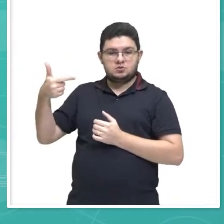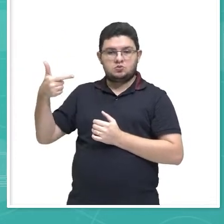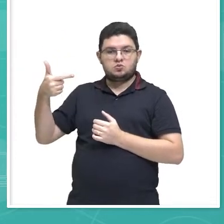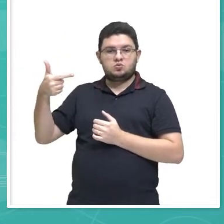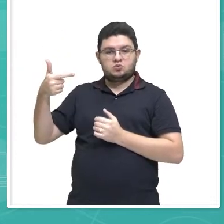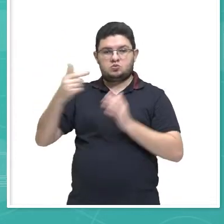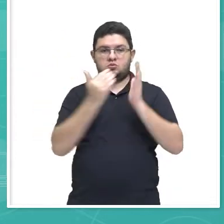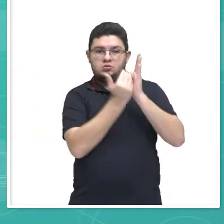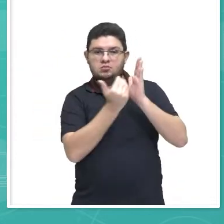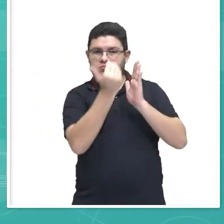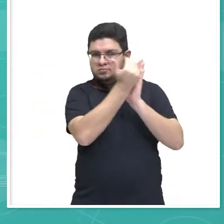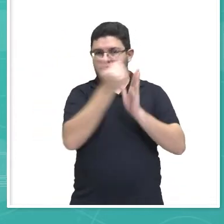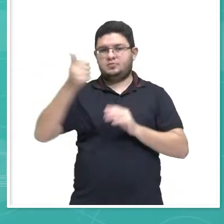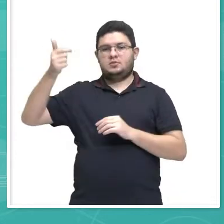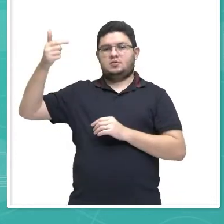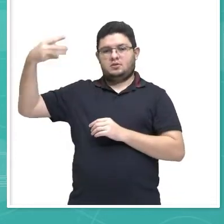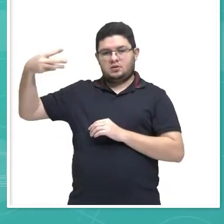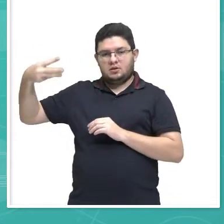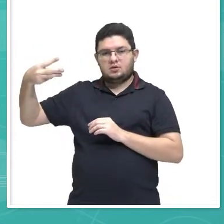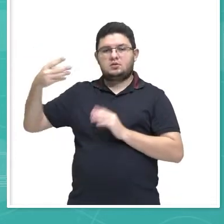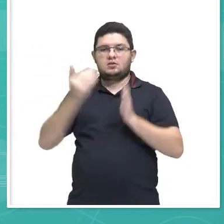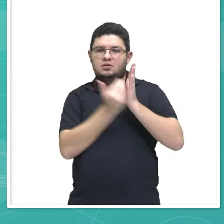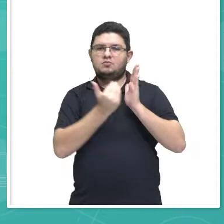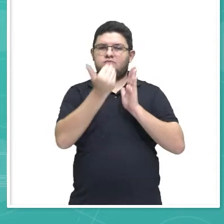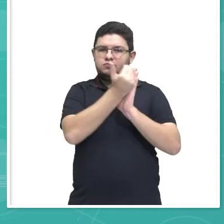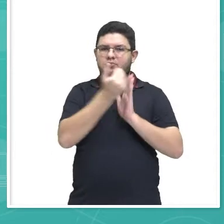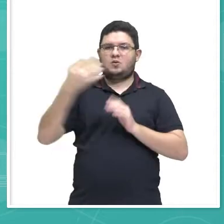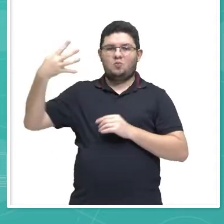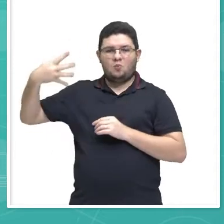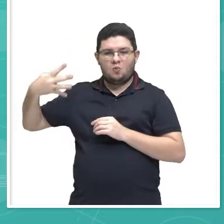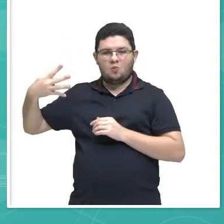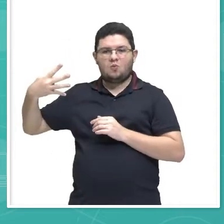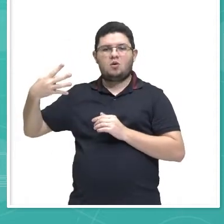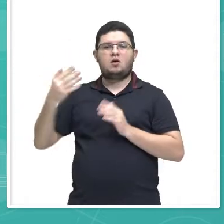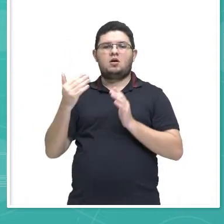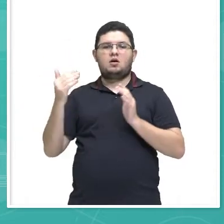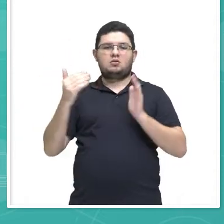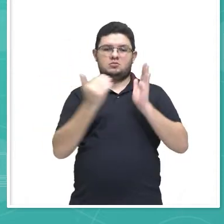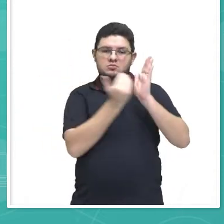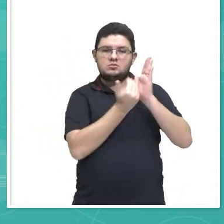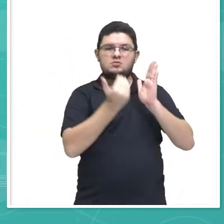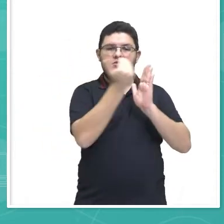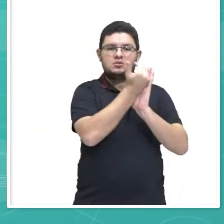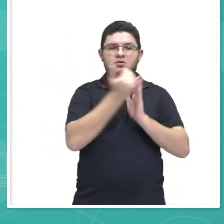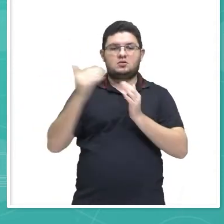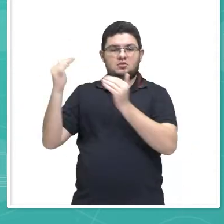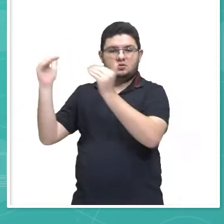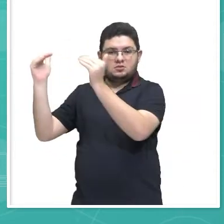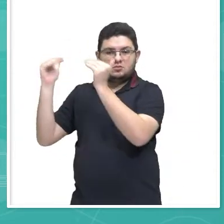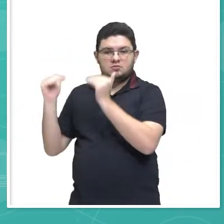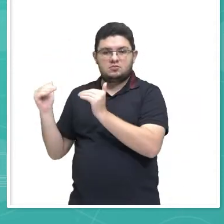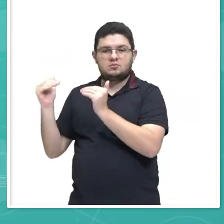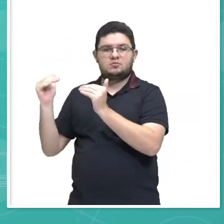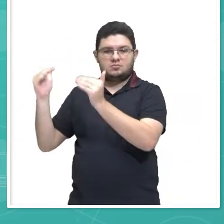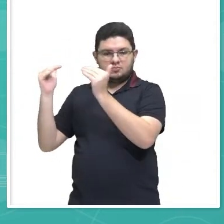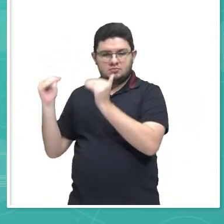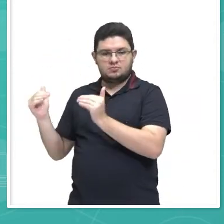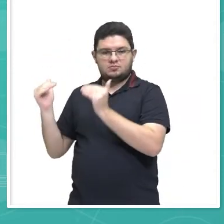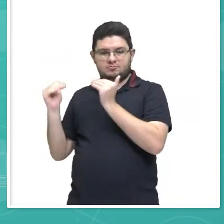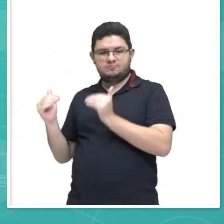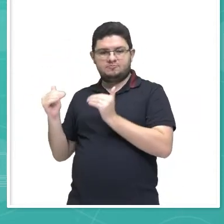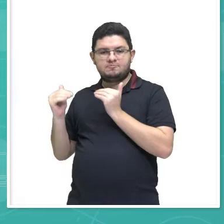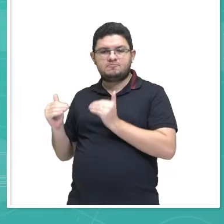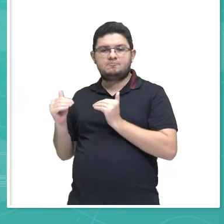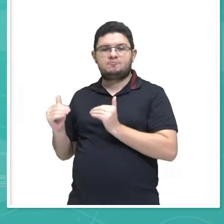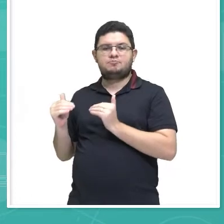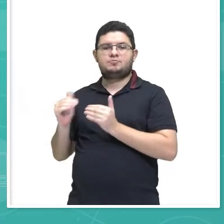Dan, Nidan, Sandan, que é o terceiro Dan, Yondan, que é o quarto Dan, Godan, que é o quinto